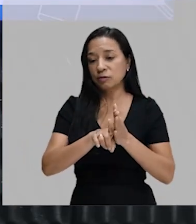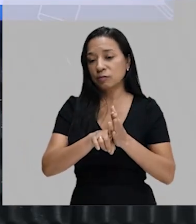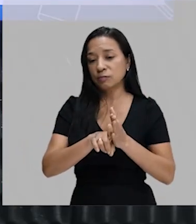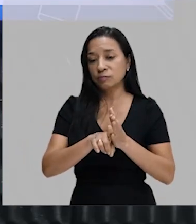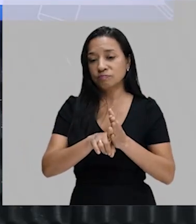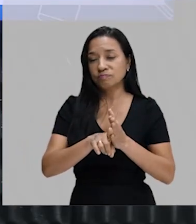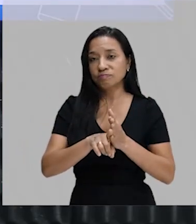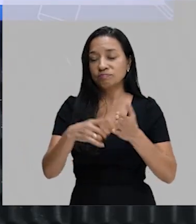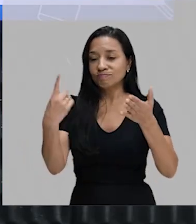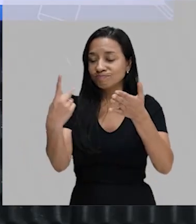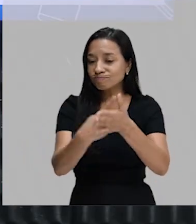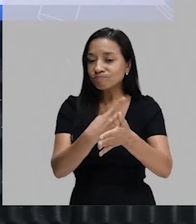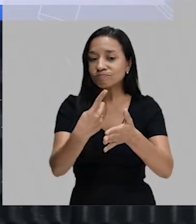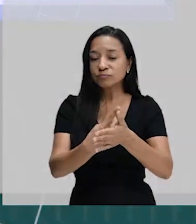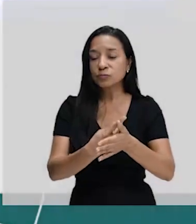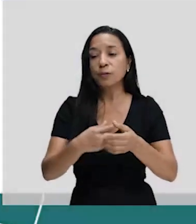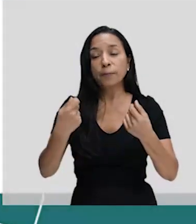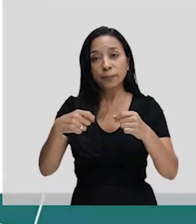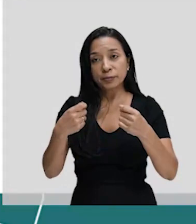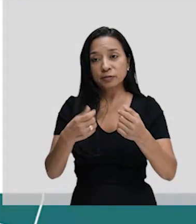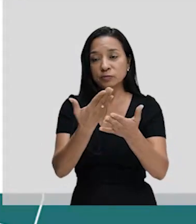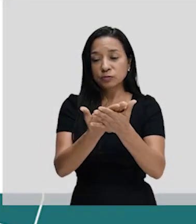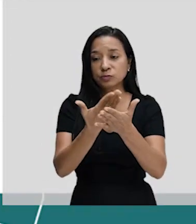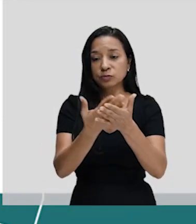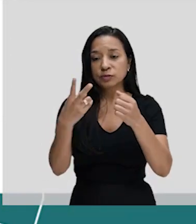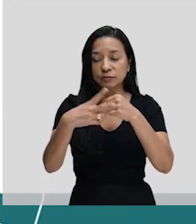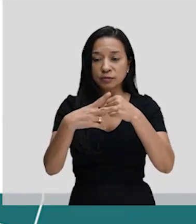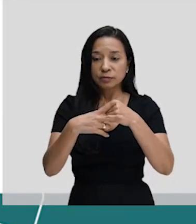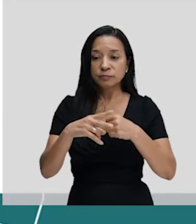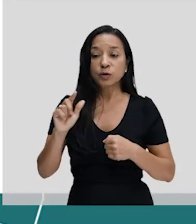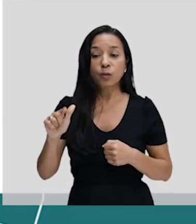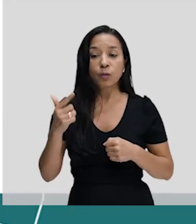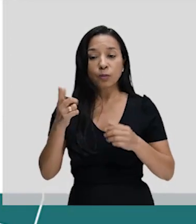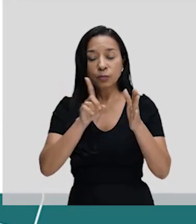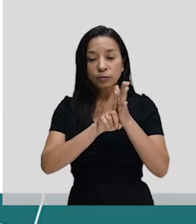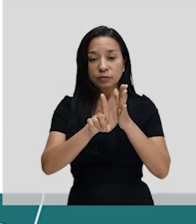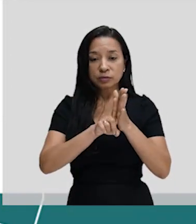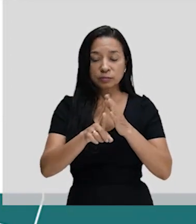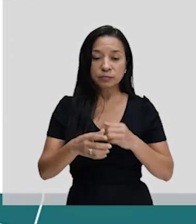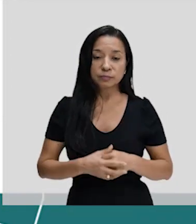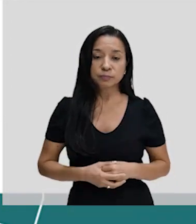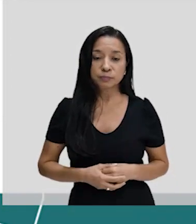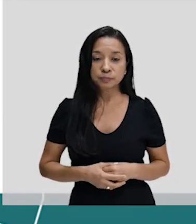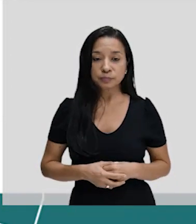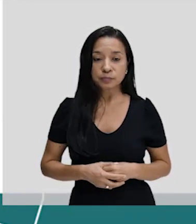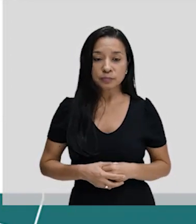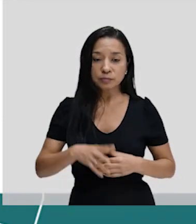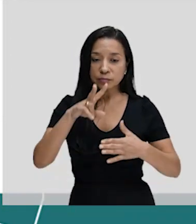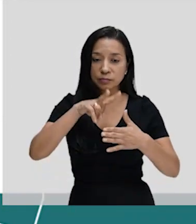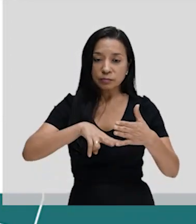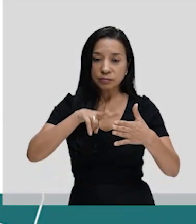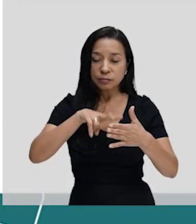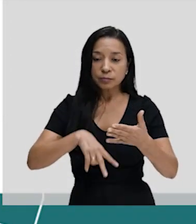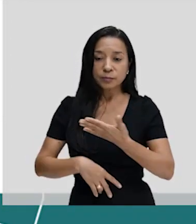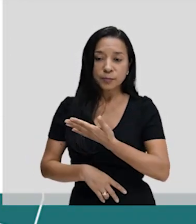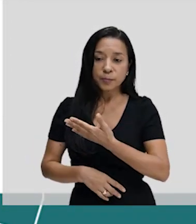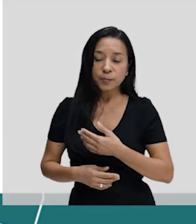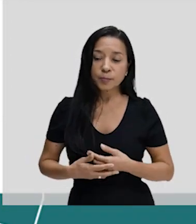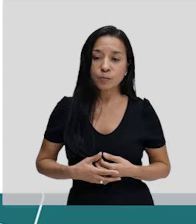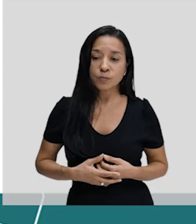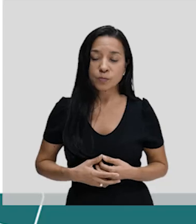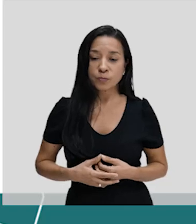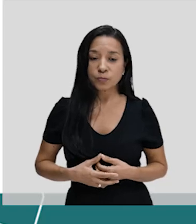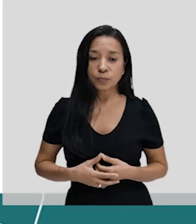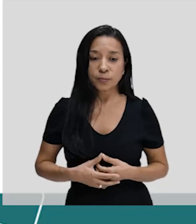estudar verbo, sim. Outra questão. Se substituindo el verbo